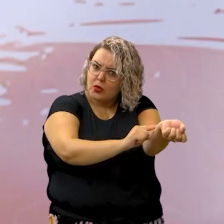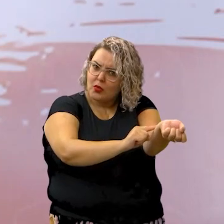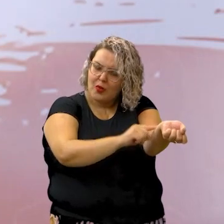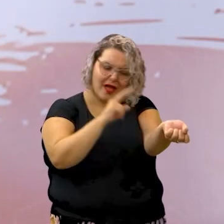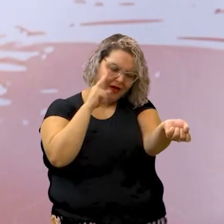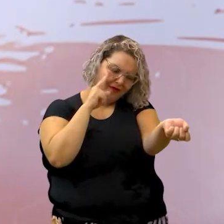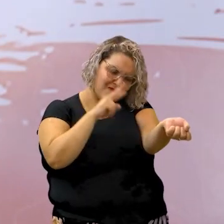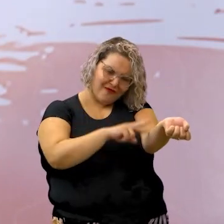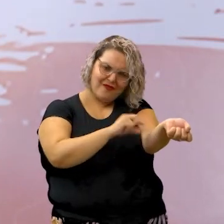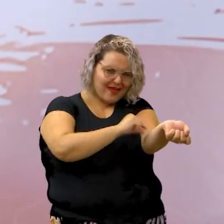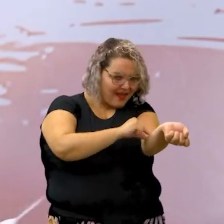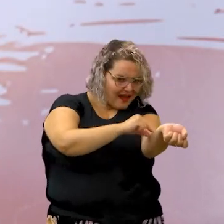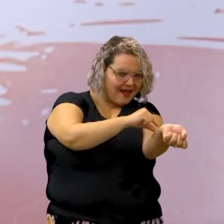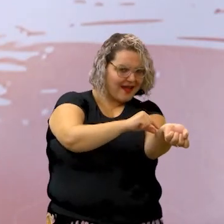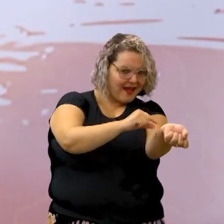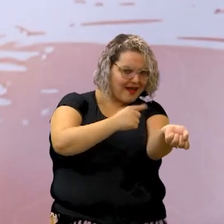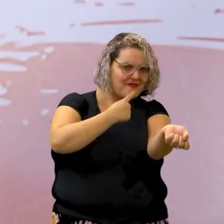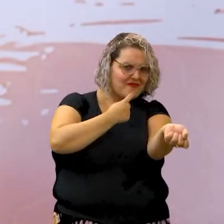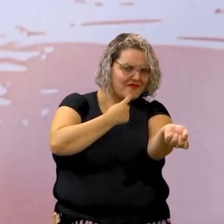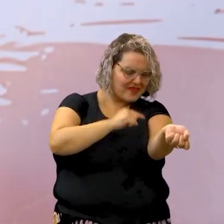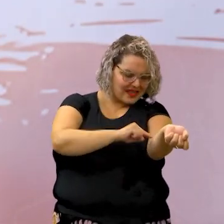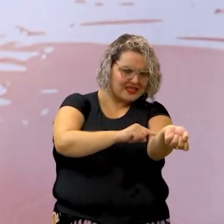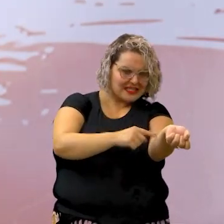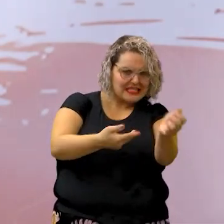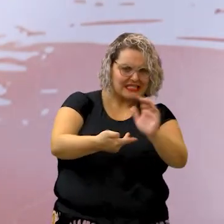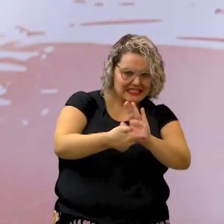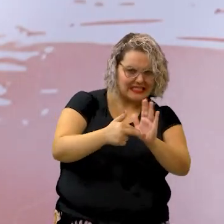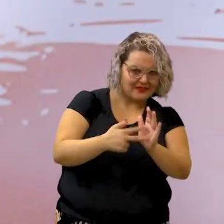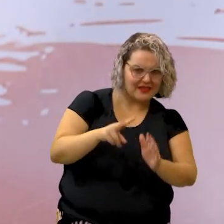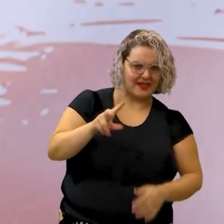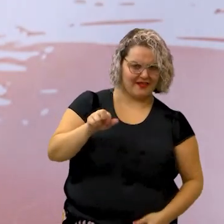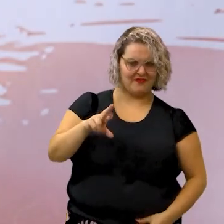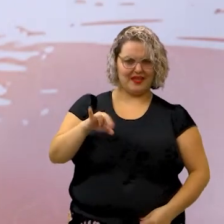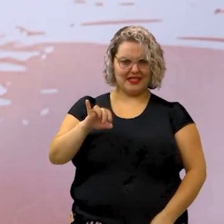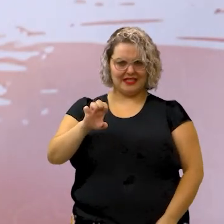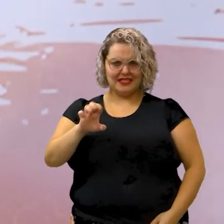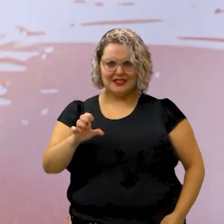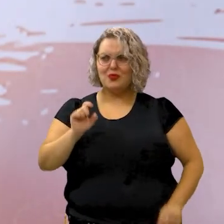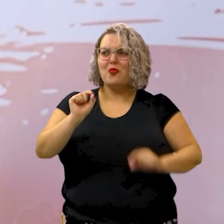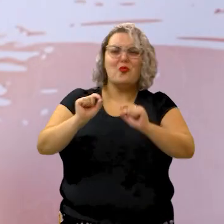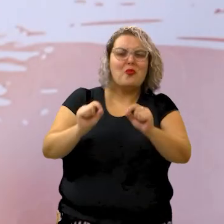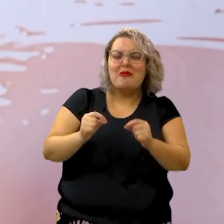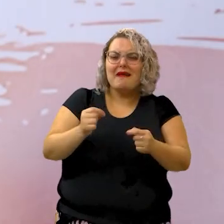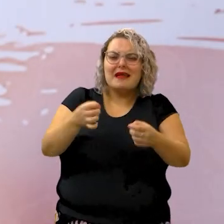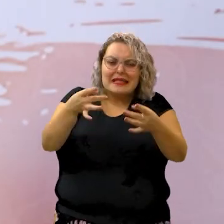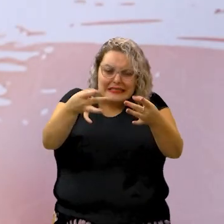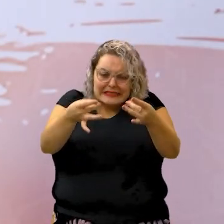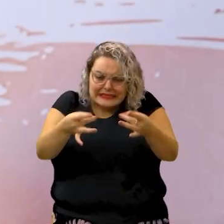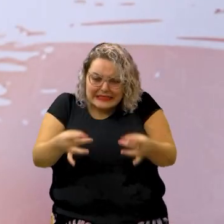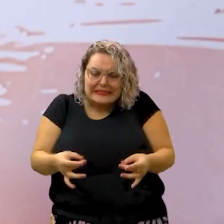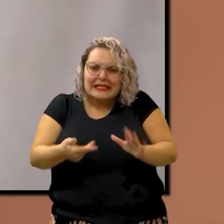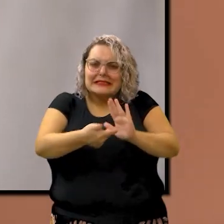Ver essas veias, isso significa varizes? Explica pra gente o que significa cada coisa.